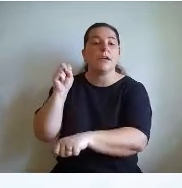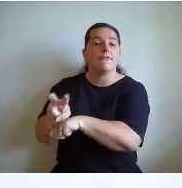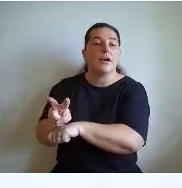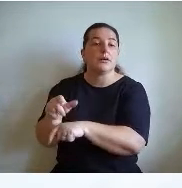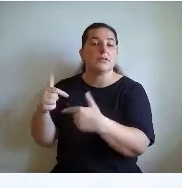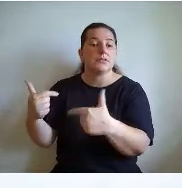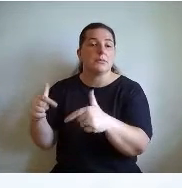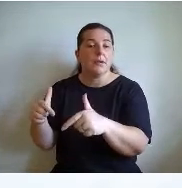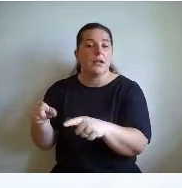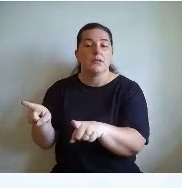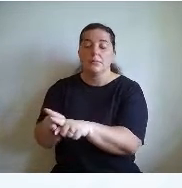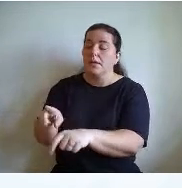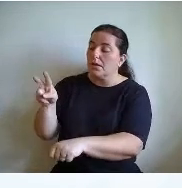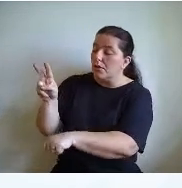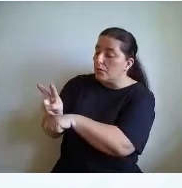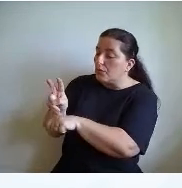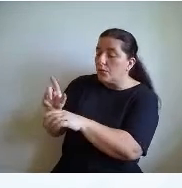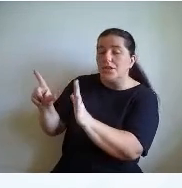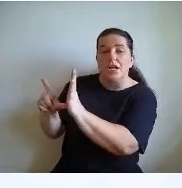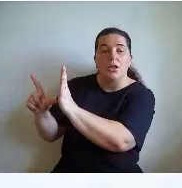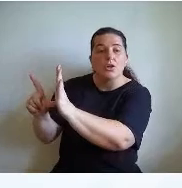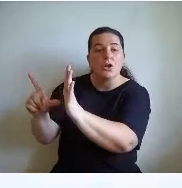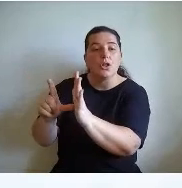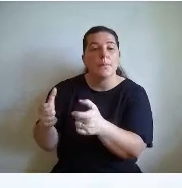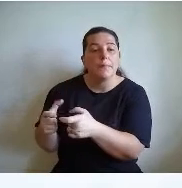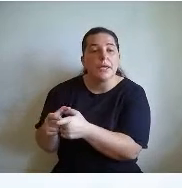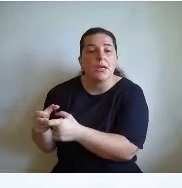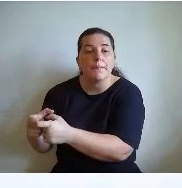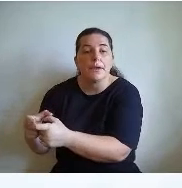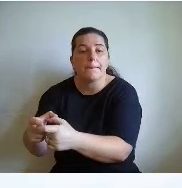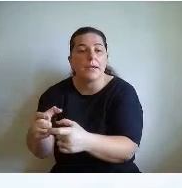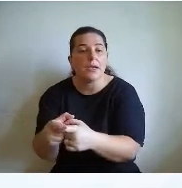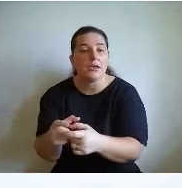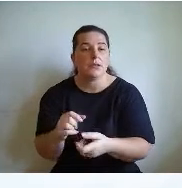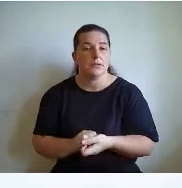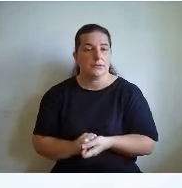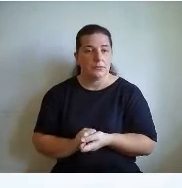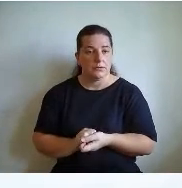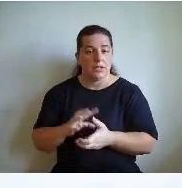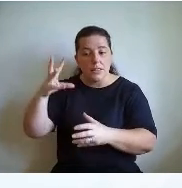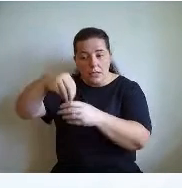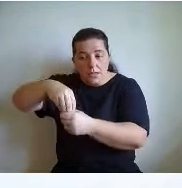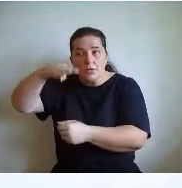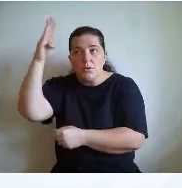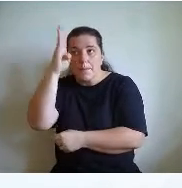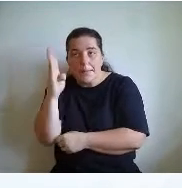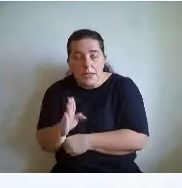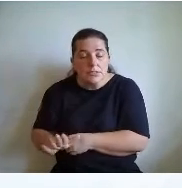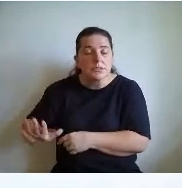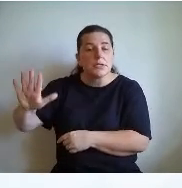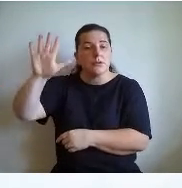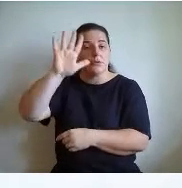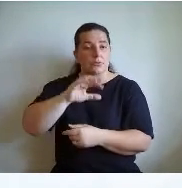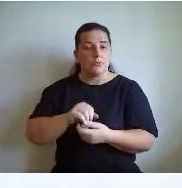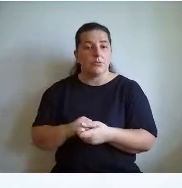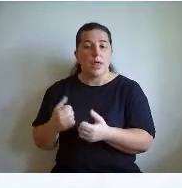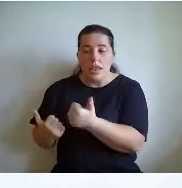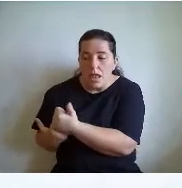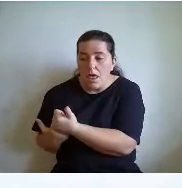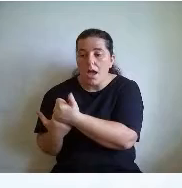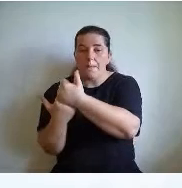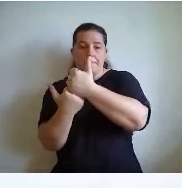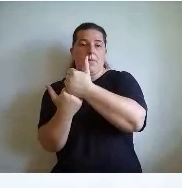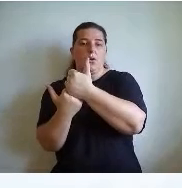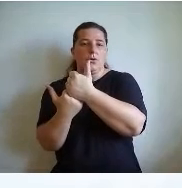as pequenas e microempresas do nosso país? Né? Cadê aquela que dá sustentação de mercado? Né?